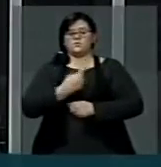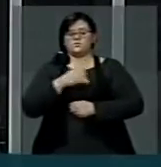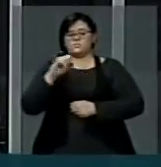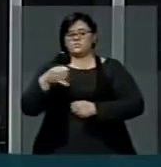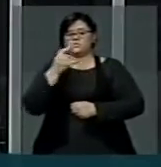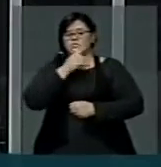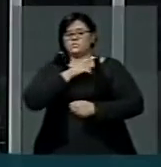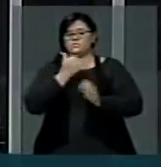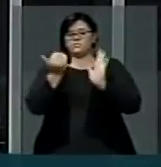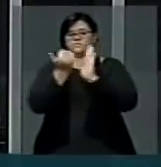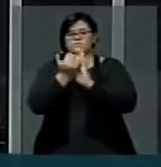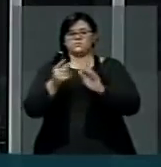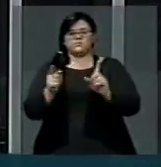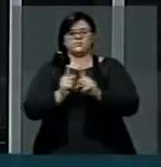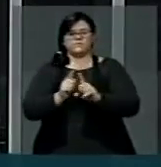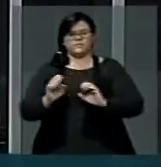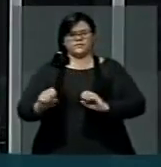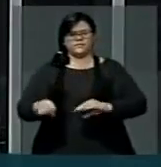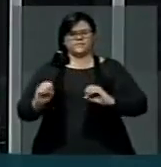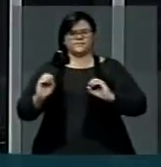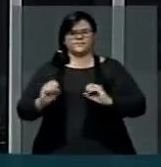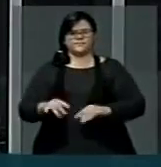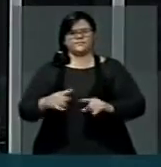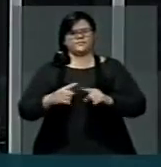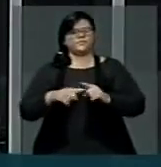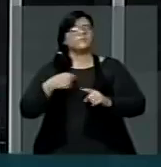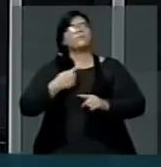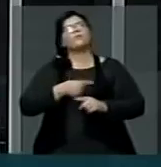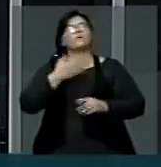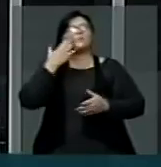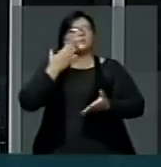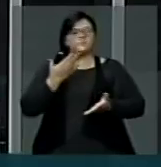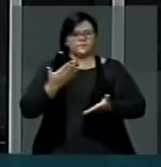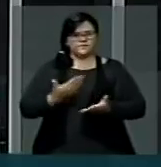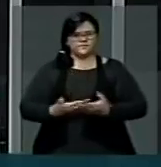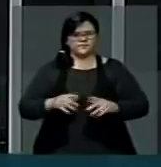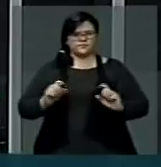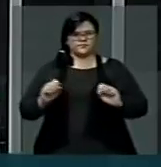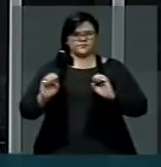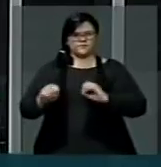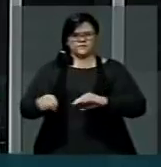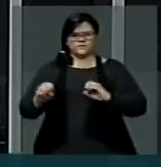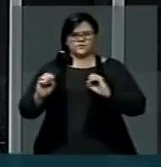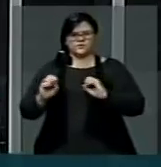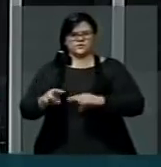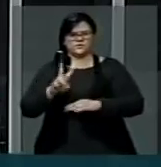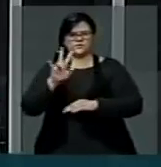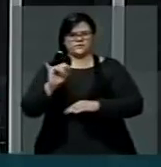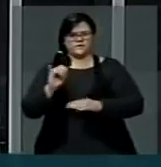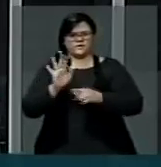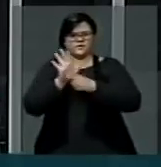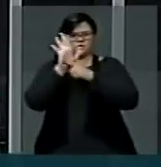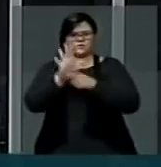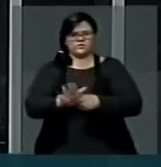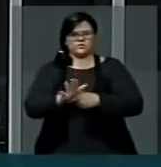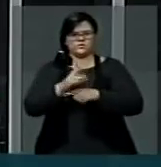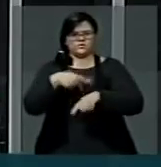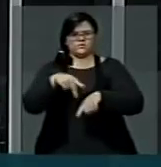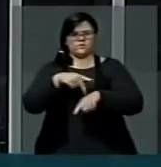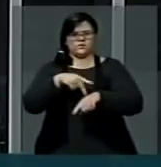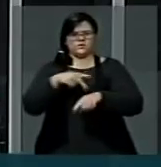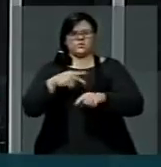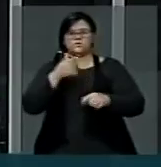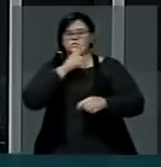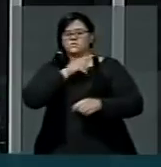e avançarmos na educação, até porque acreditamos que a educação é que vai colocar o nosso país